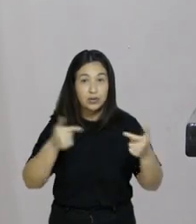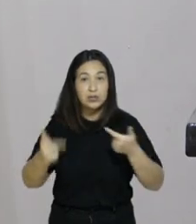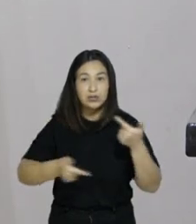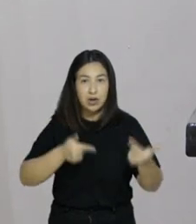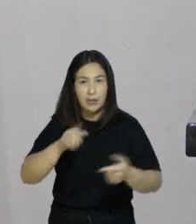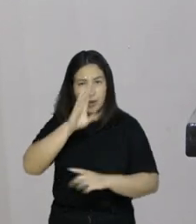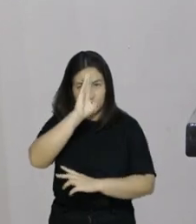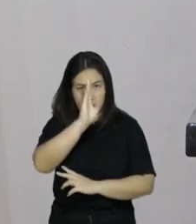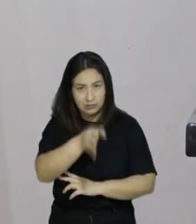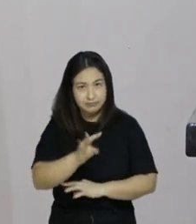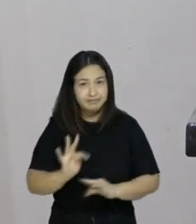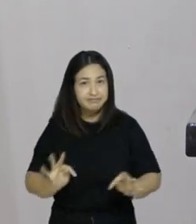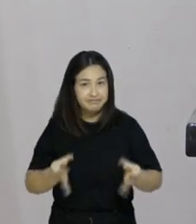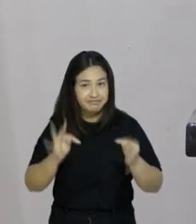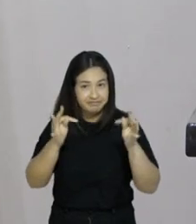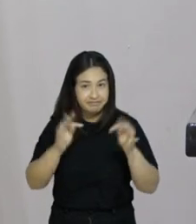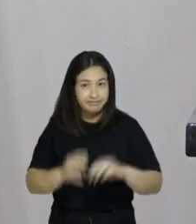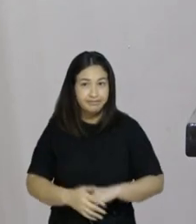tecnológico.